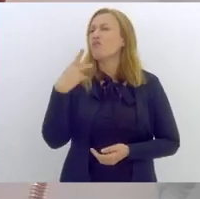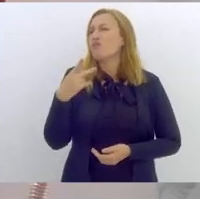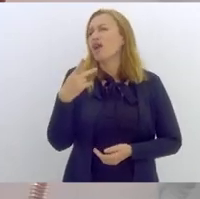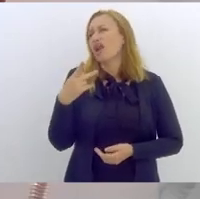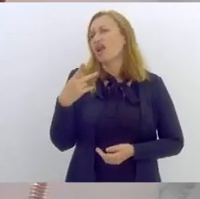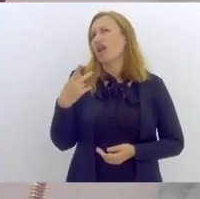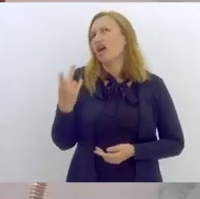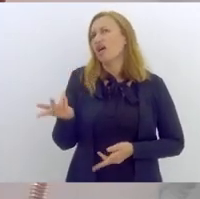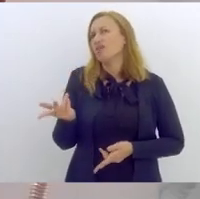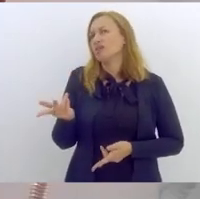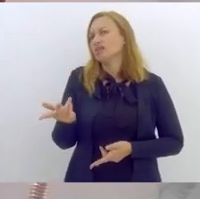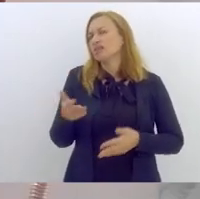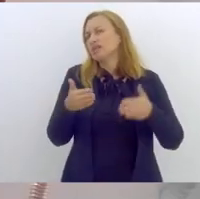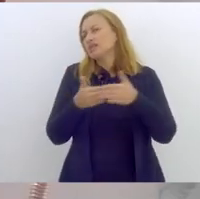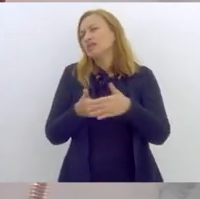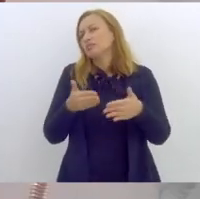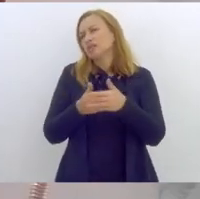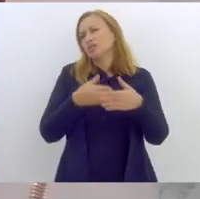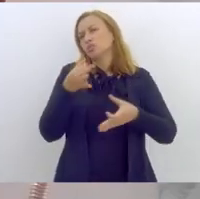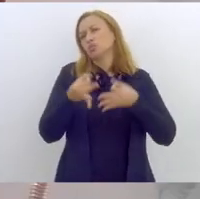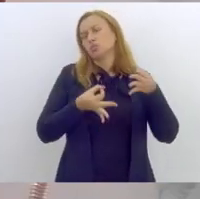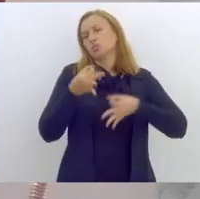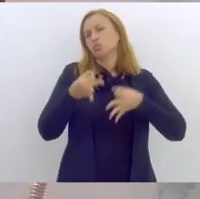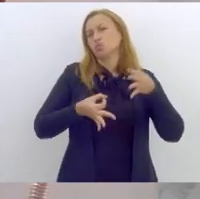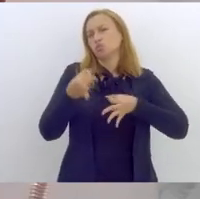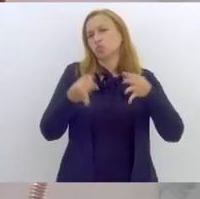genérica que tem limitações jurídicas